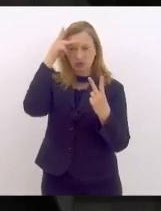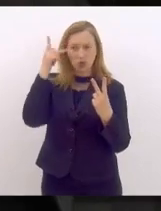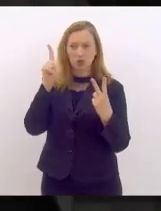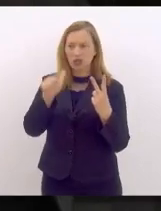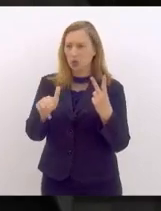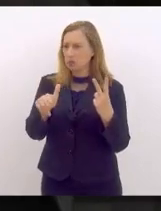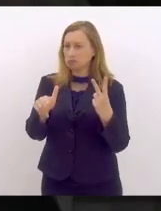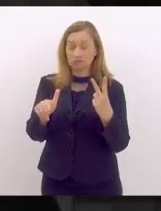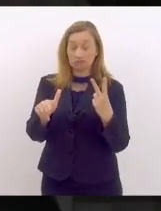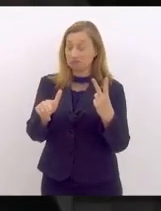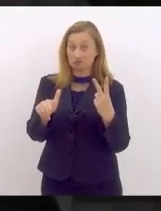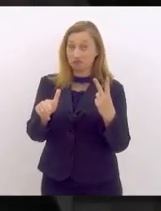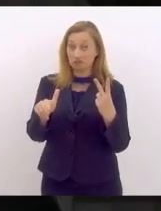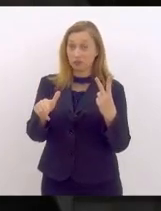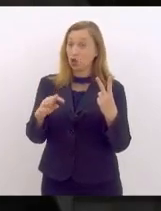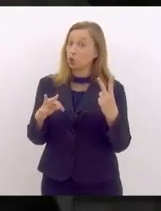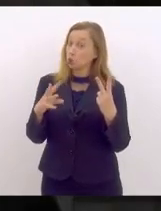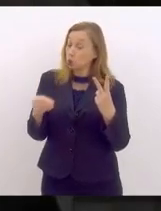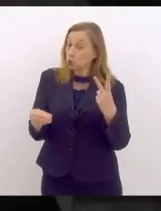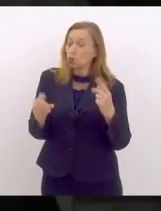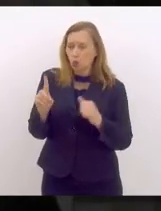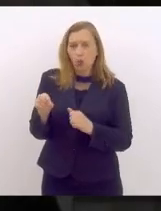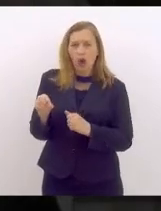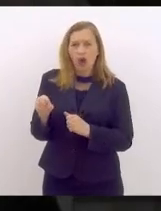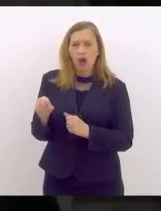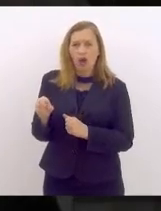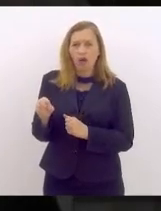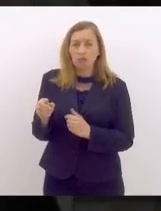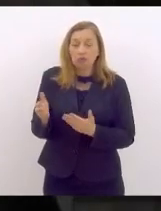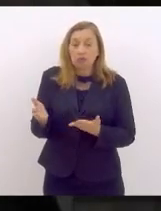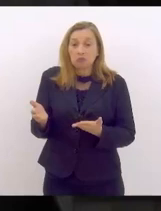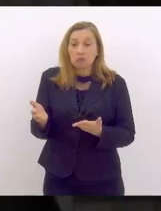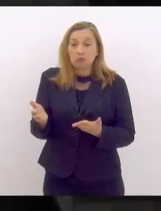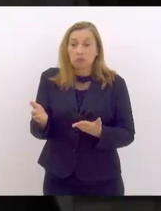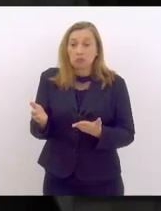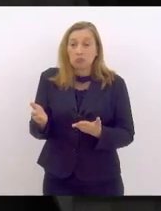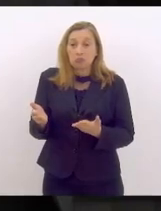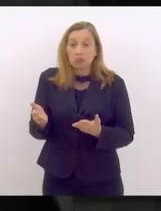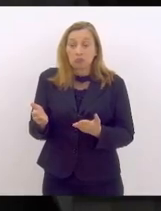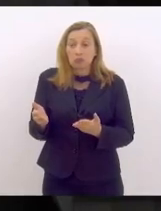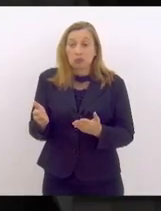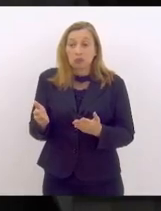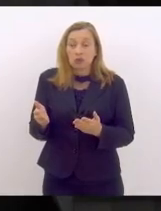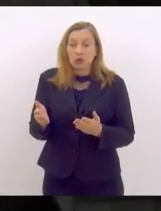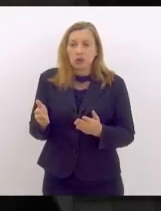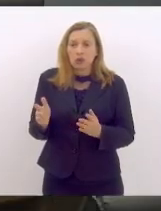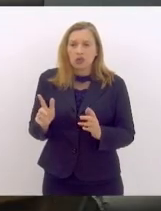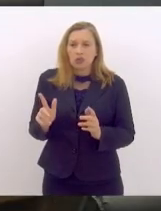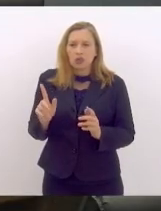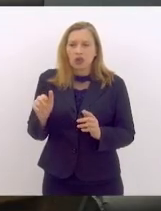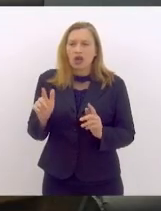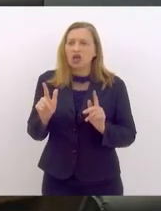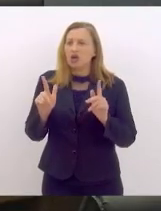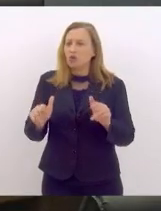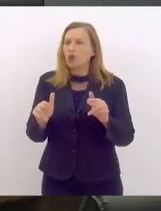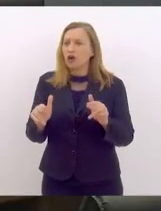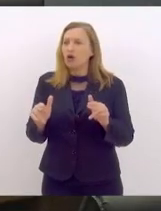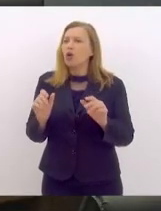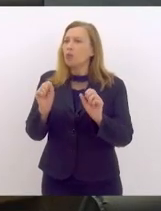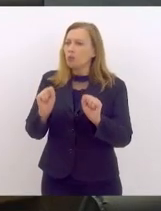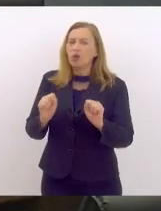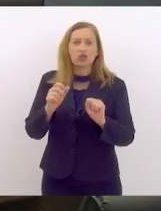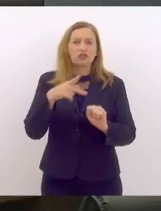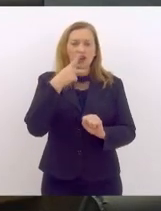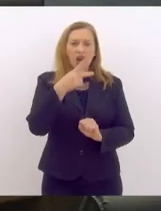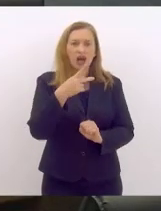iguais tudo é é da mesma depois eu gostaria de ter uma parte